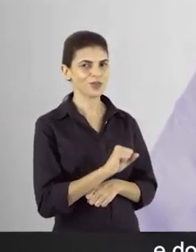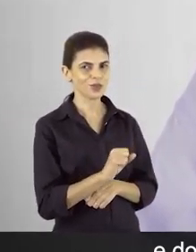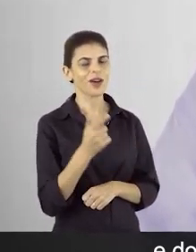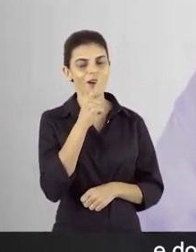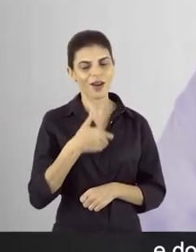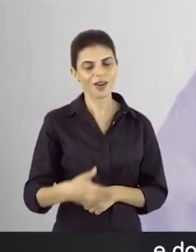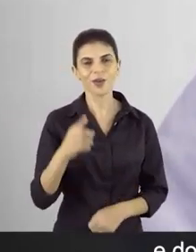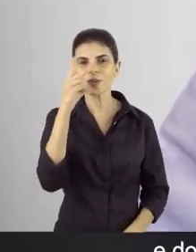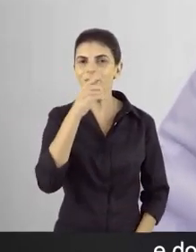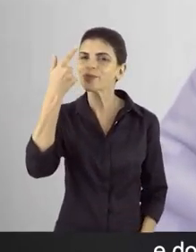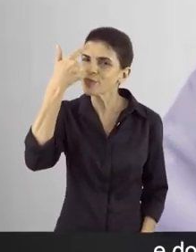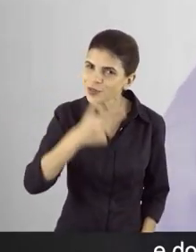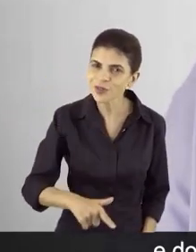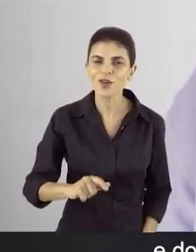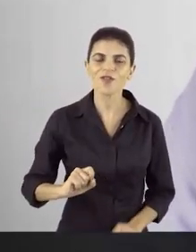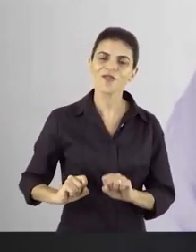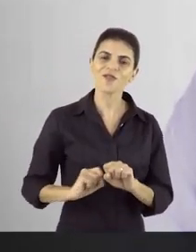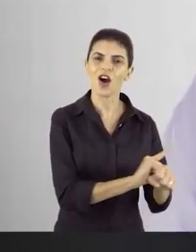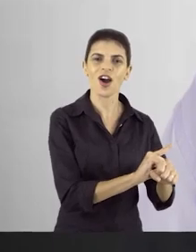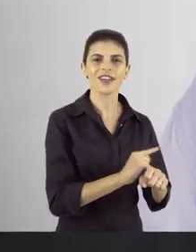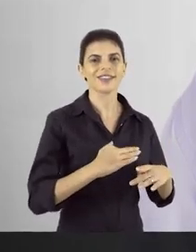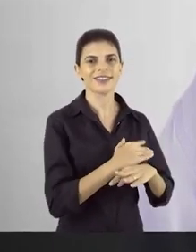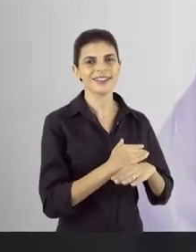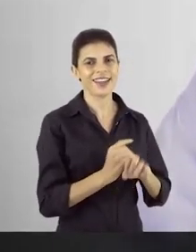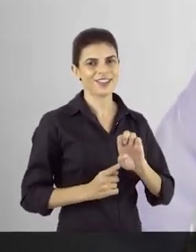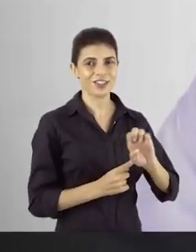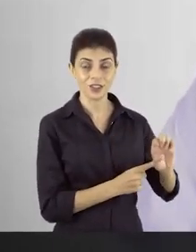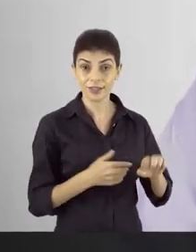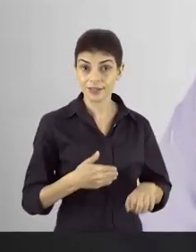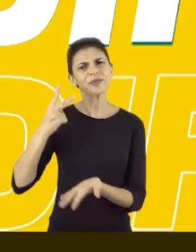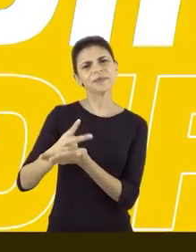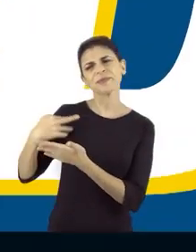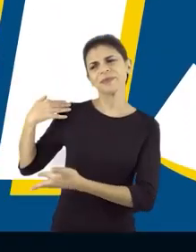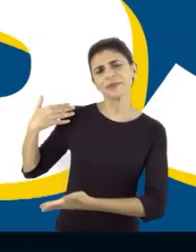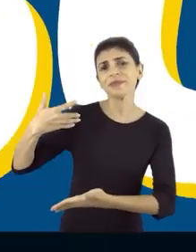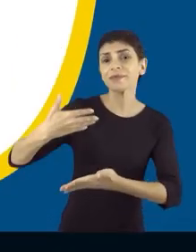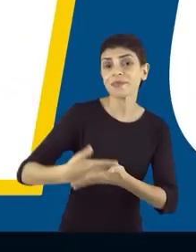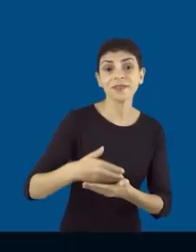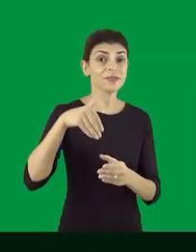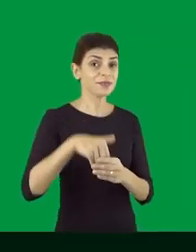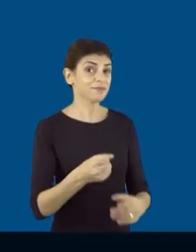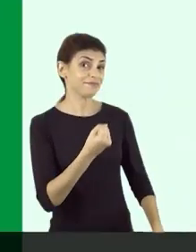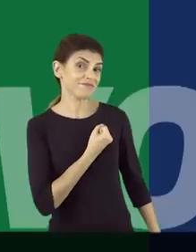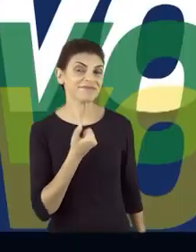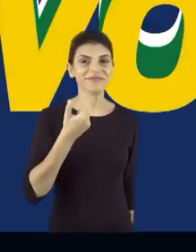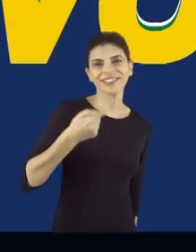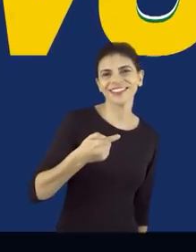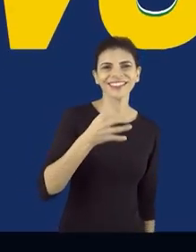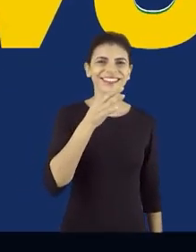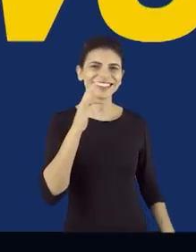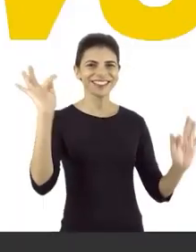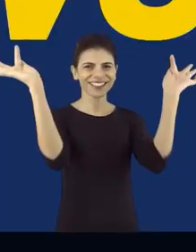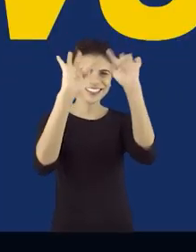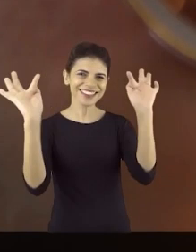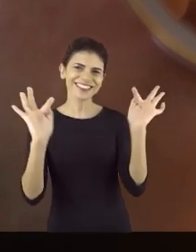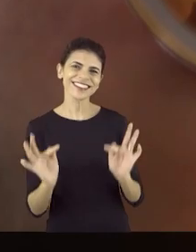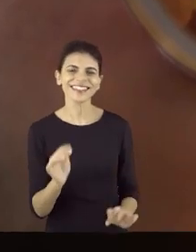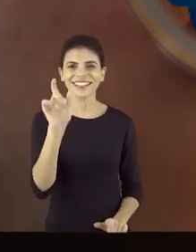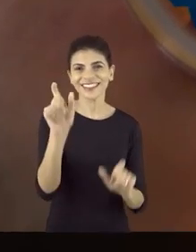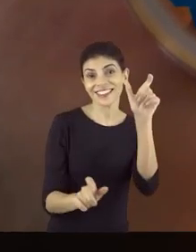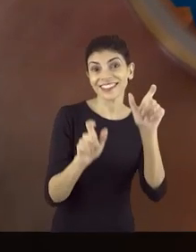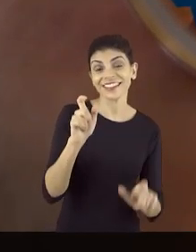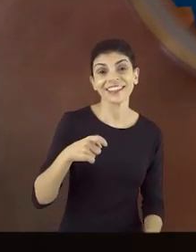a vez de expulsar a esquerda da nossa cidade. Dia 15, vote 17. Diferente disso tudo que está aí, pode votar 17, pro